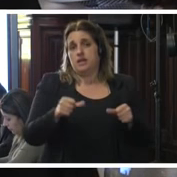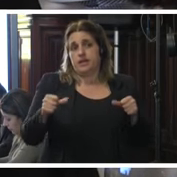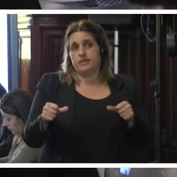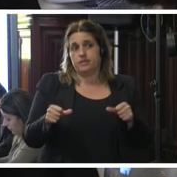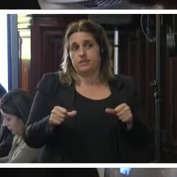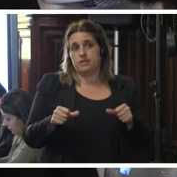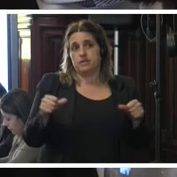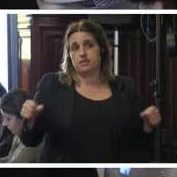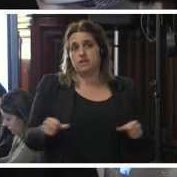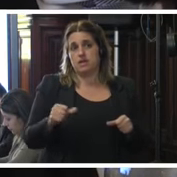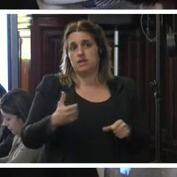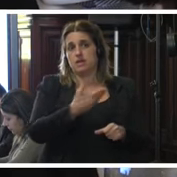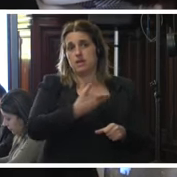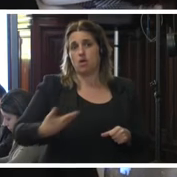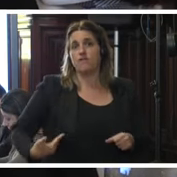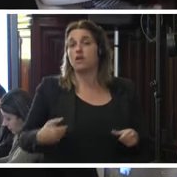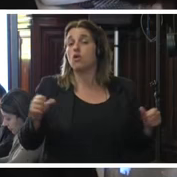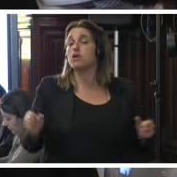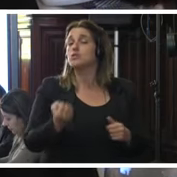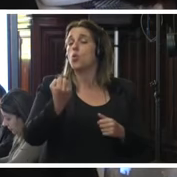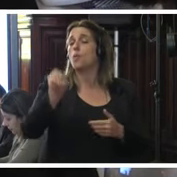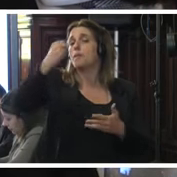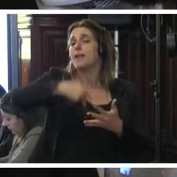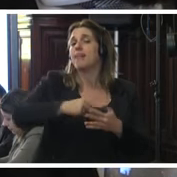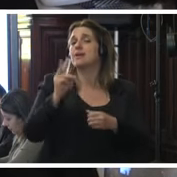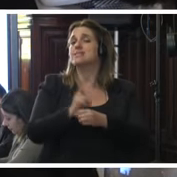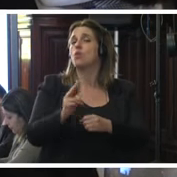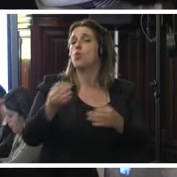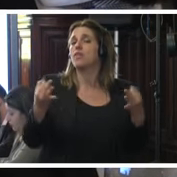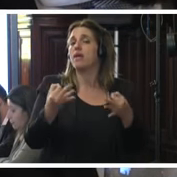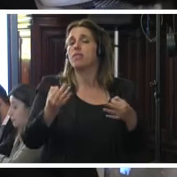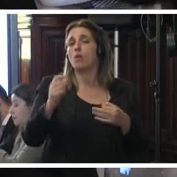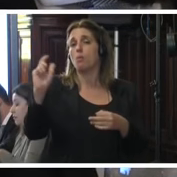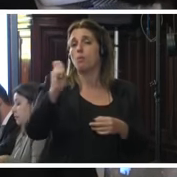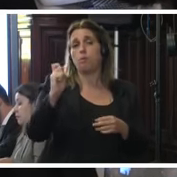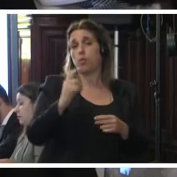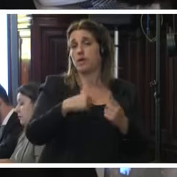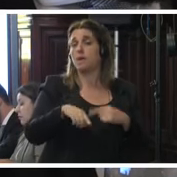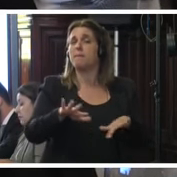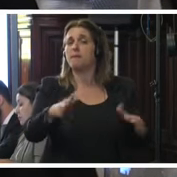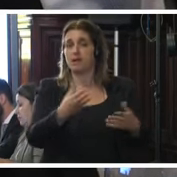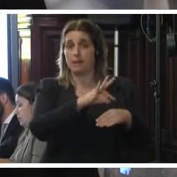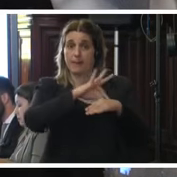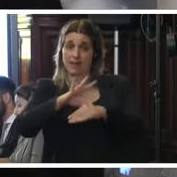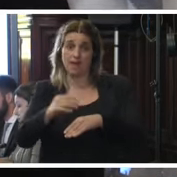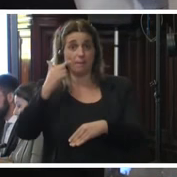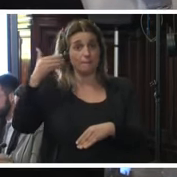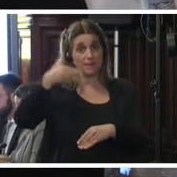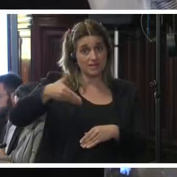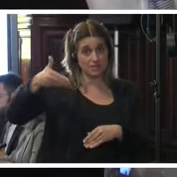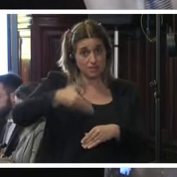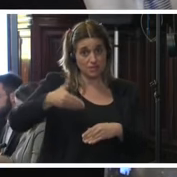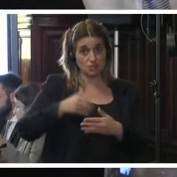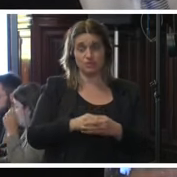Segurança Pública. Entre os princípios que orientam a atuação dos partícipes, o respeito às diversidades sociais e culturais